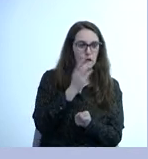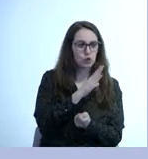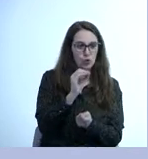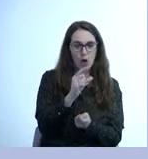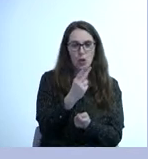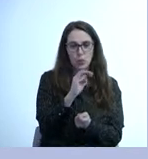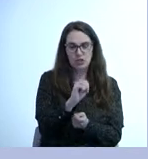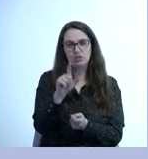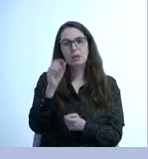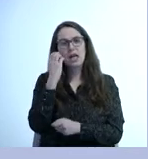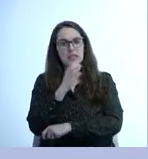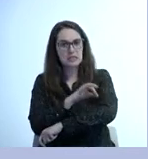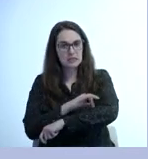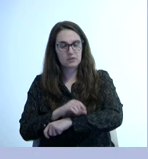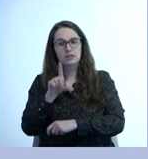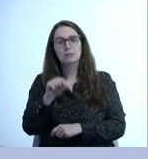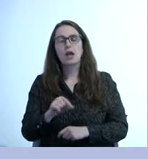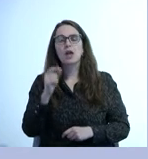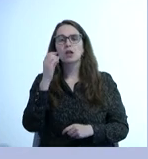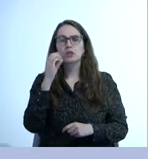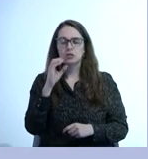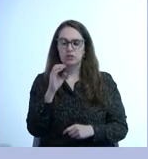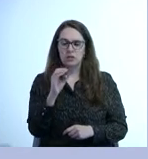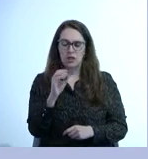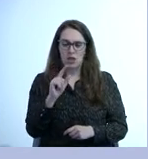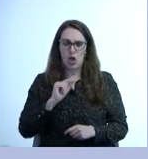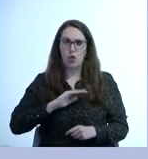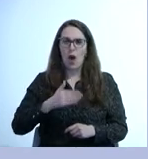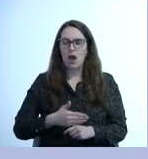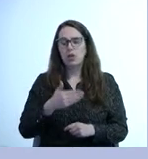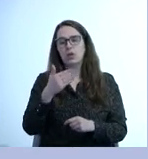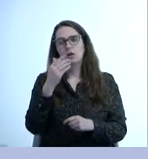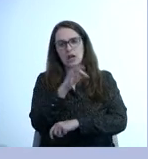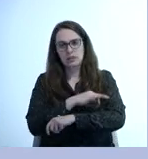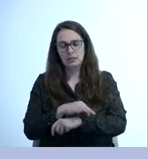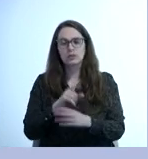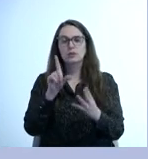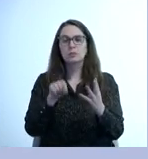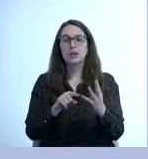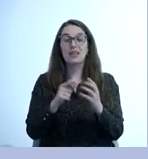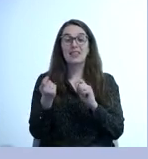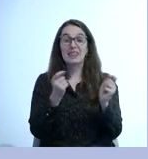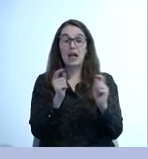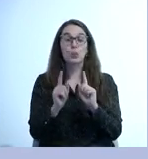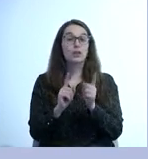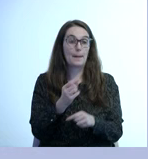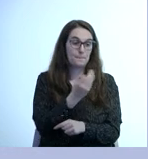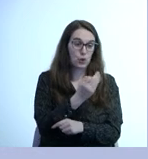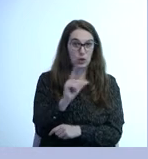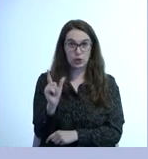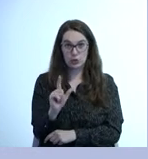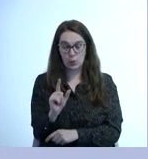da Graça e o Álvaro Siza e o Eduardo Souto Moura, que se chama Diálogo Porto-Lisboa, e onde